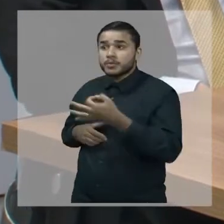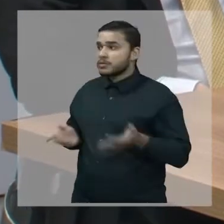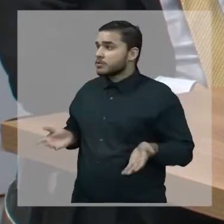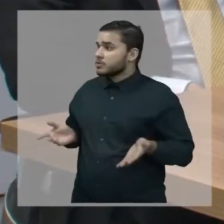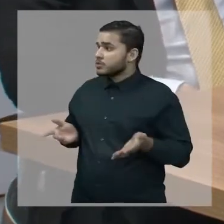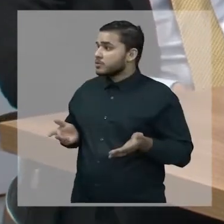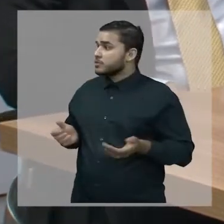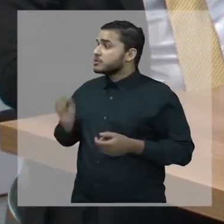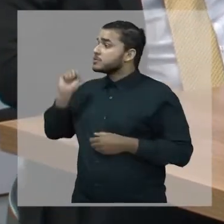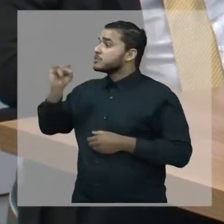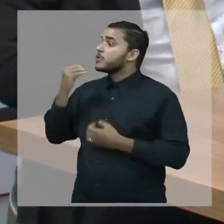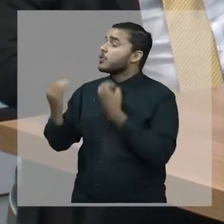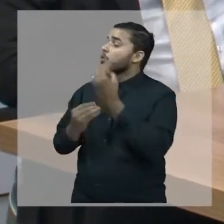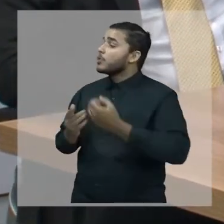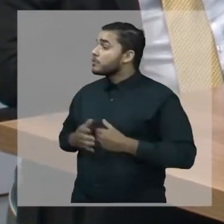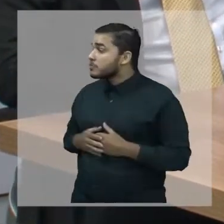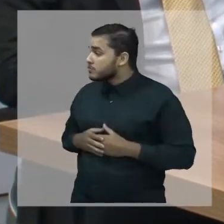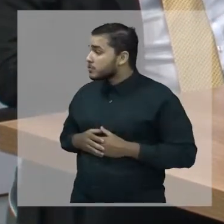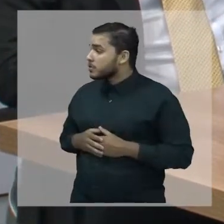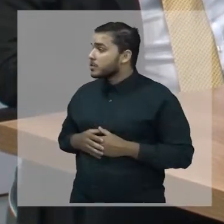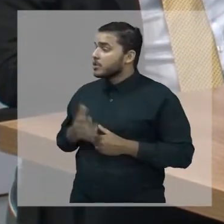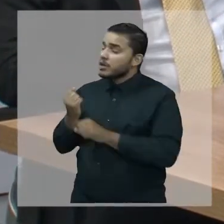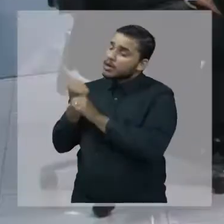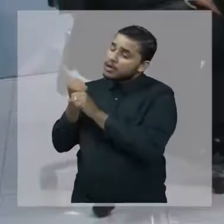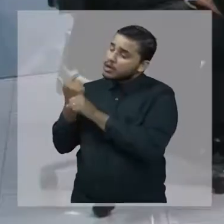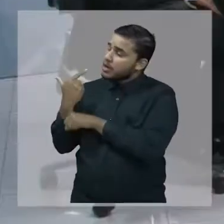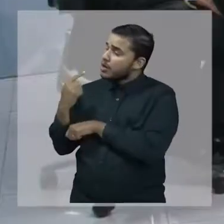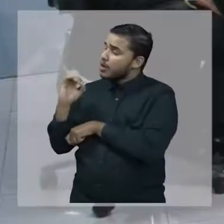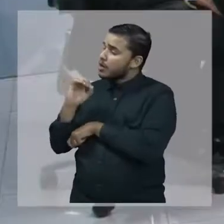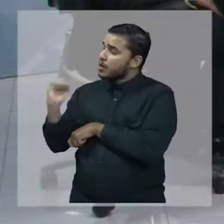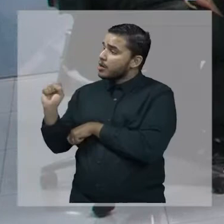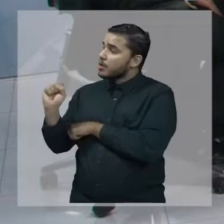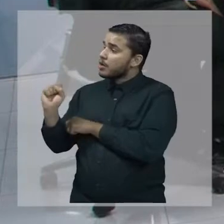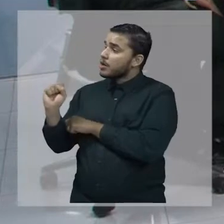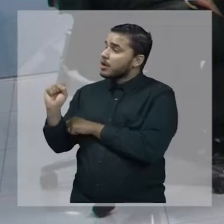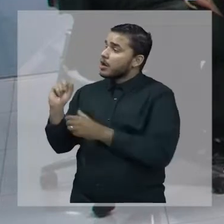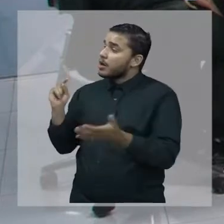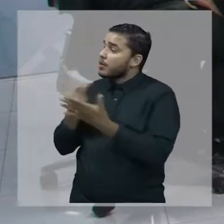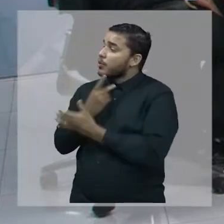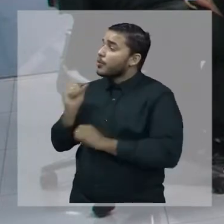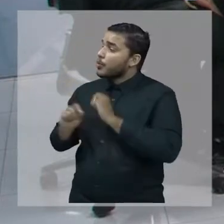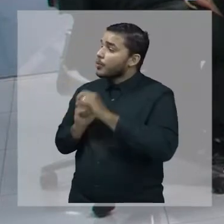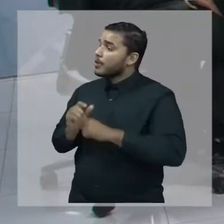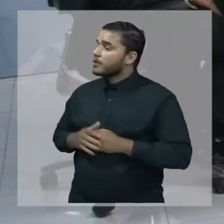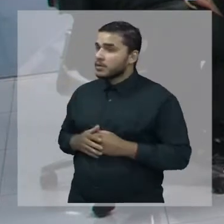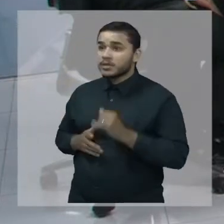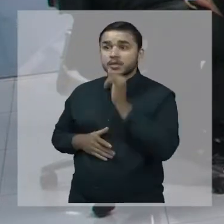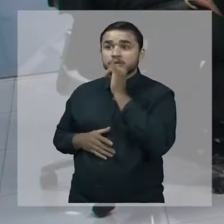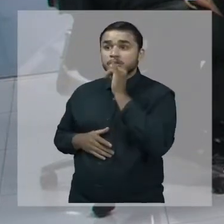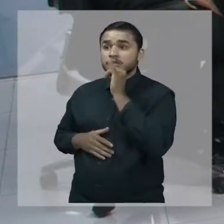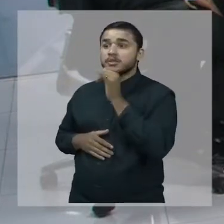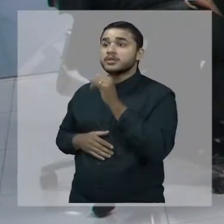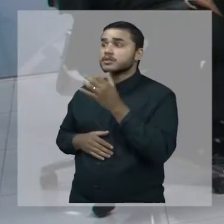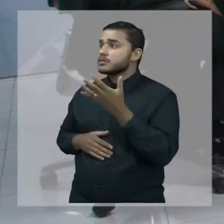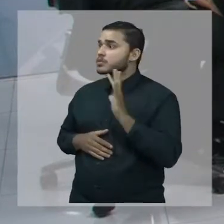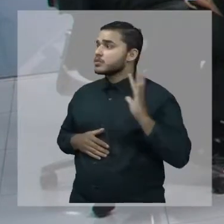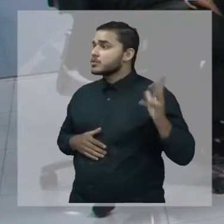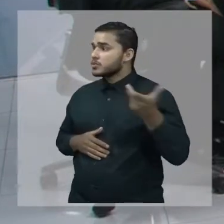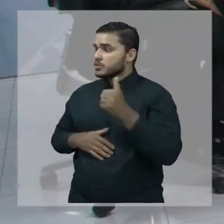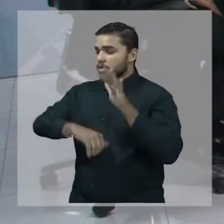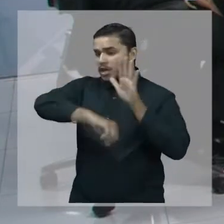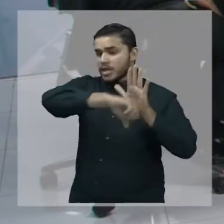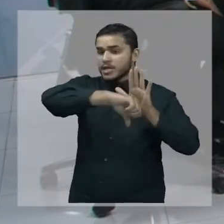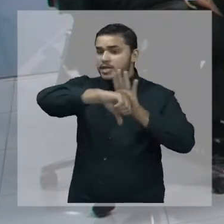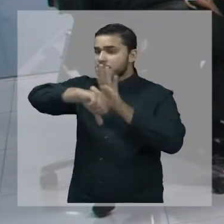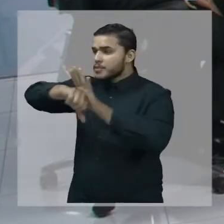privada tem isso é um em qualquer herói. canto do mundo. O que foi 2008? Se a iniciativa privada, se o mercado fosse tão bom, Olha, o que foi 2008 que fez, por que não